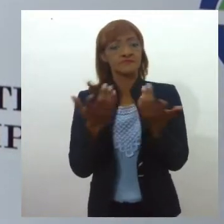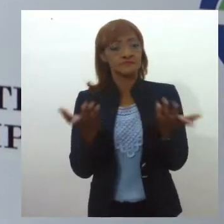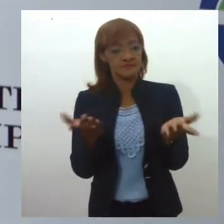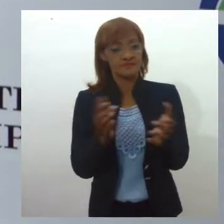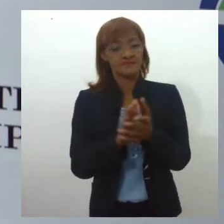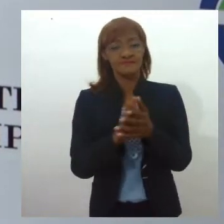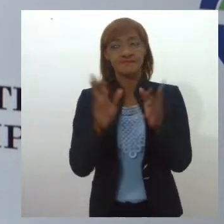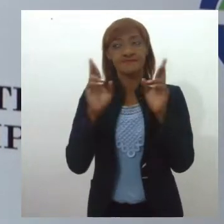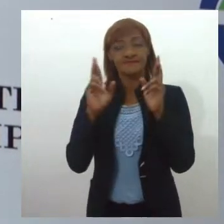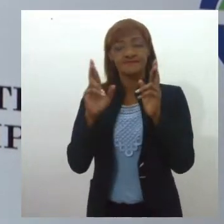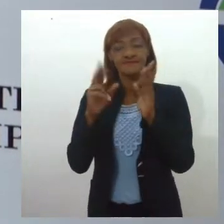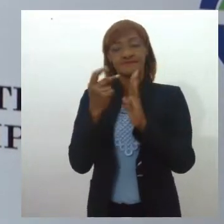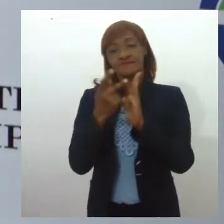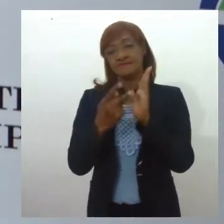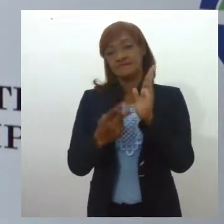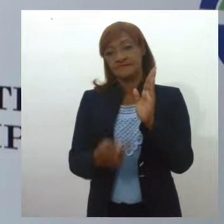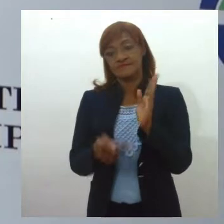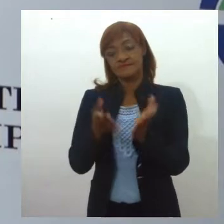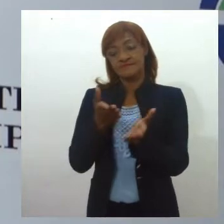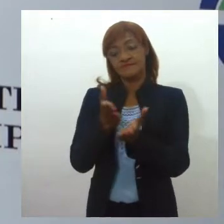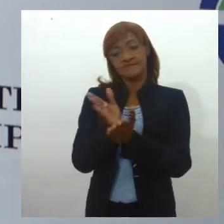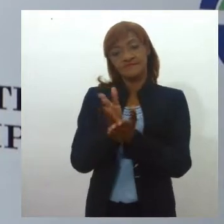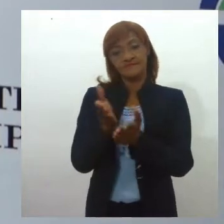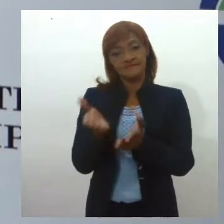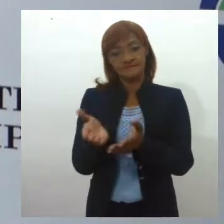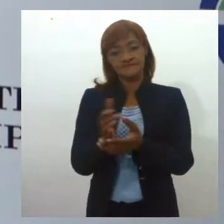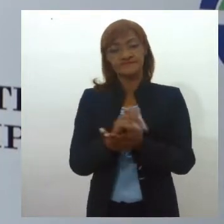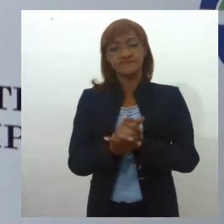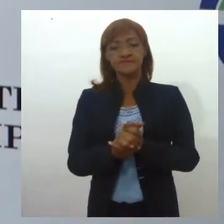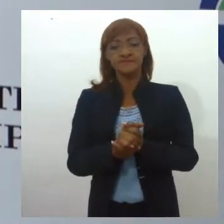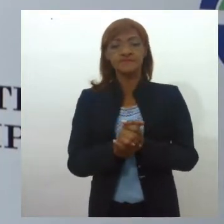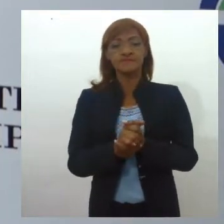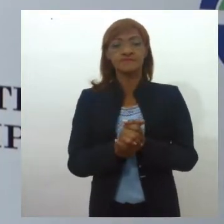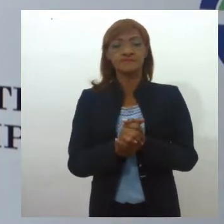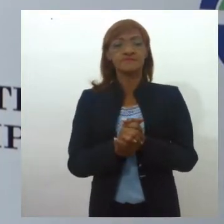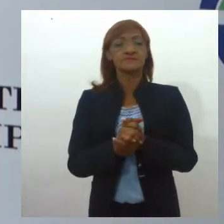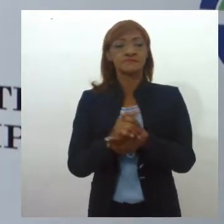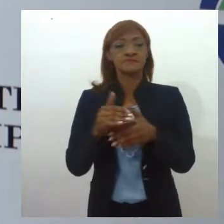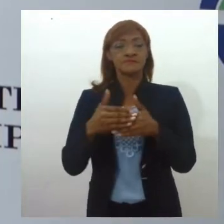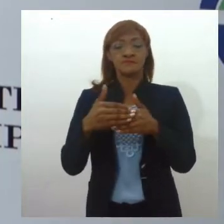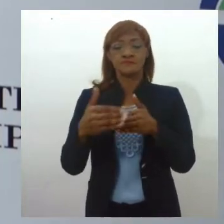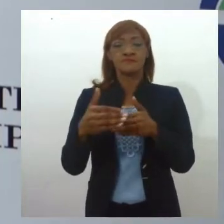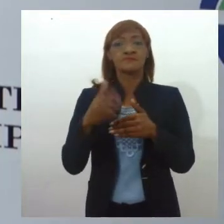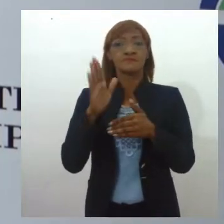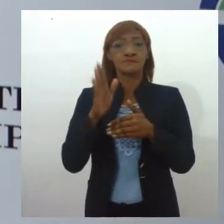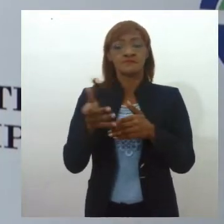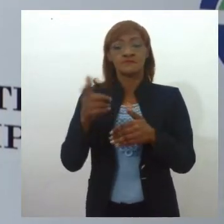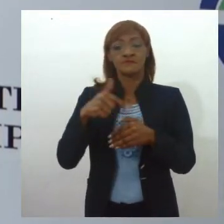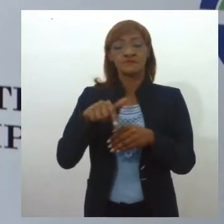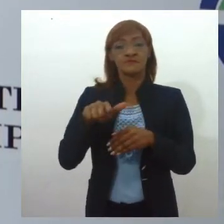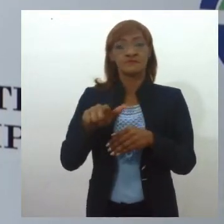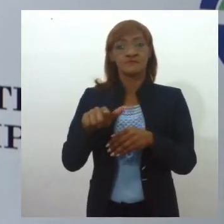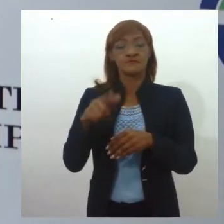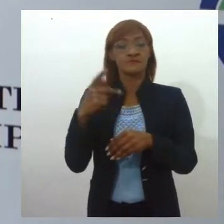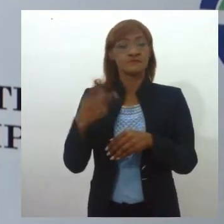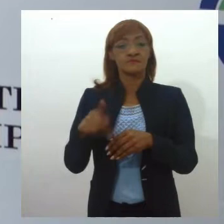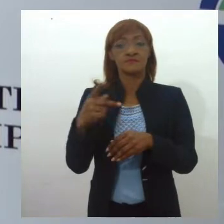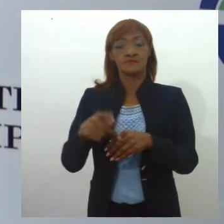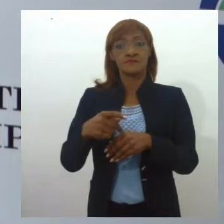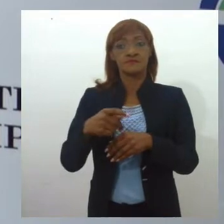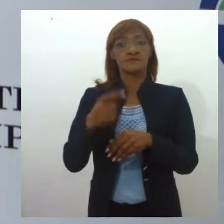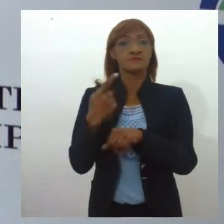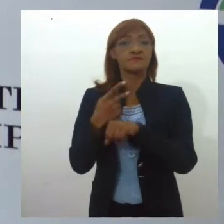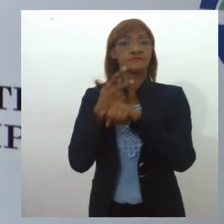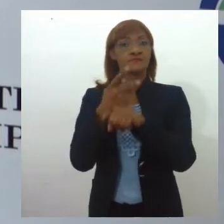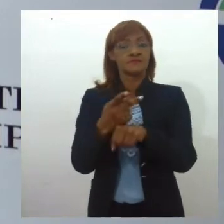esses projetos sejam aprovados, né, dentro do evento que vai acontecer, a segunda edição que está acontecendo dessa premiação, e a